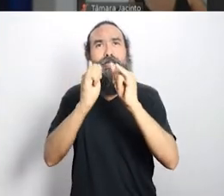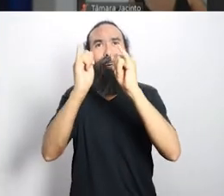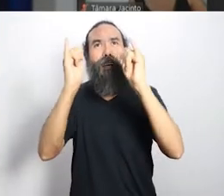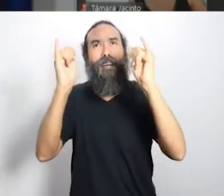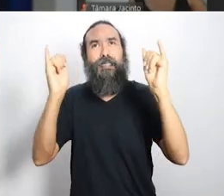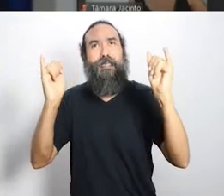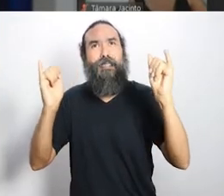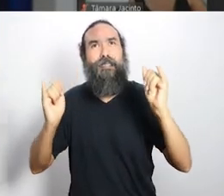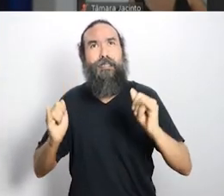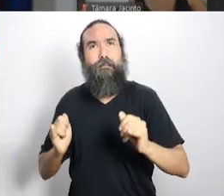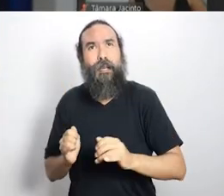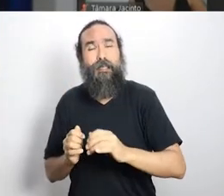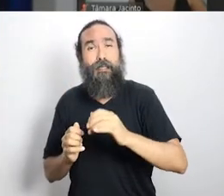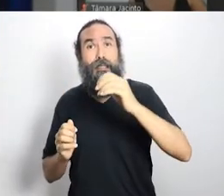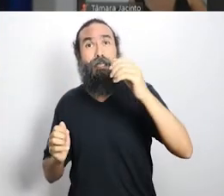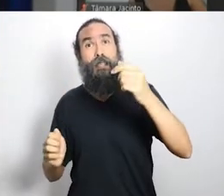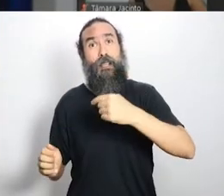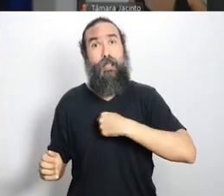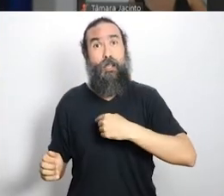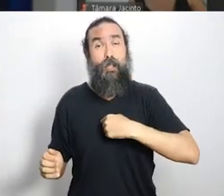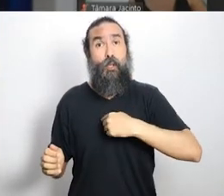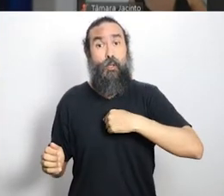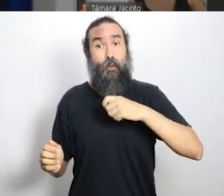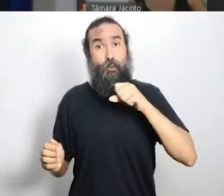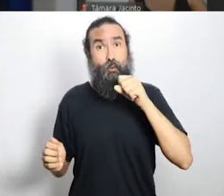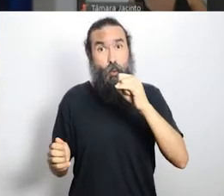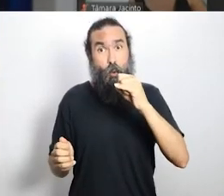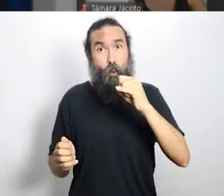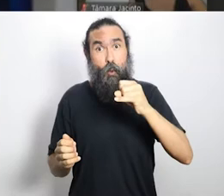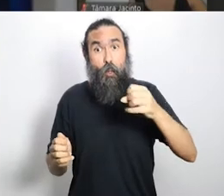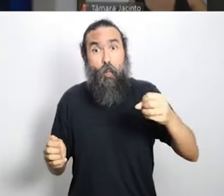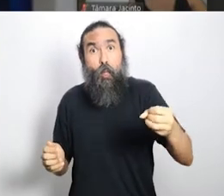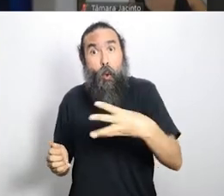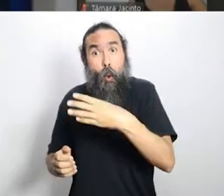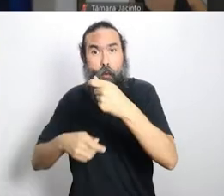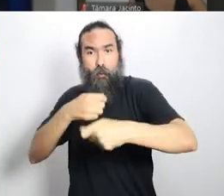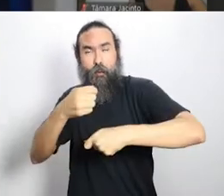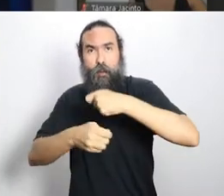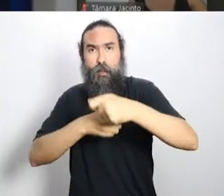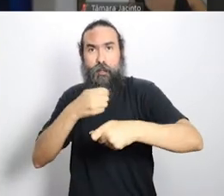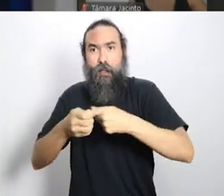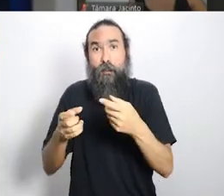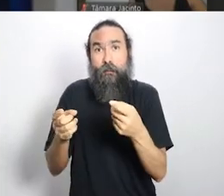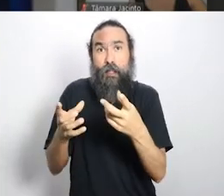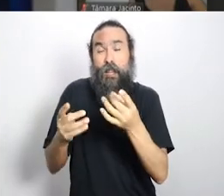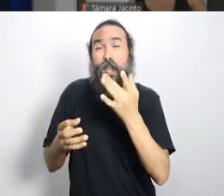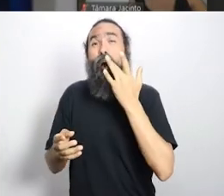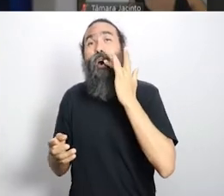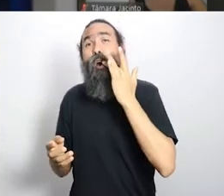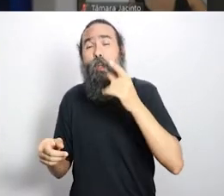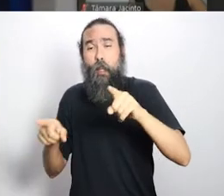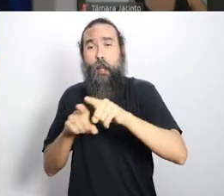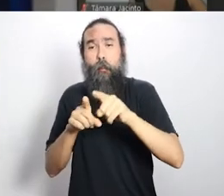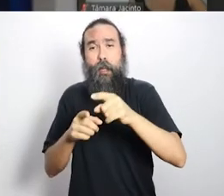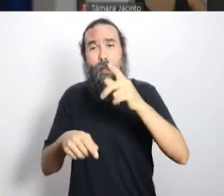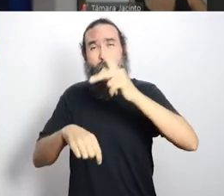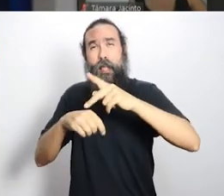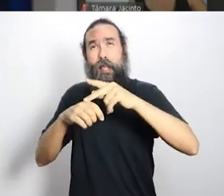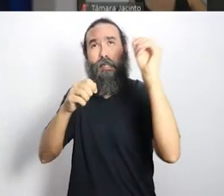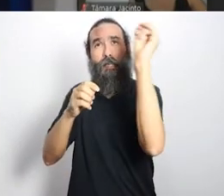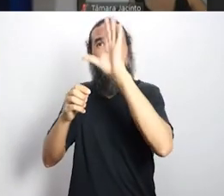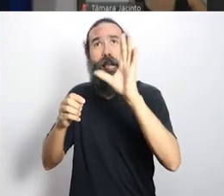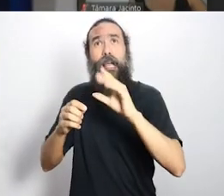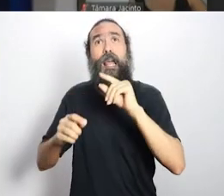sou principiante, negociante, vendedor de ouro e de diamante. Pra que pede casamento,